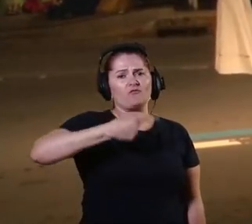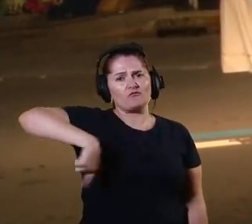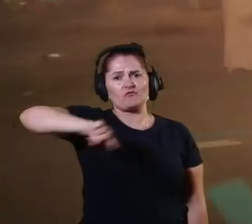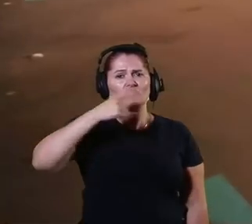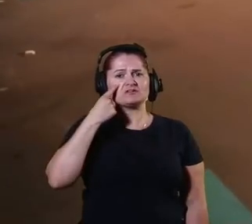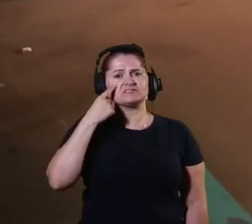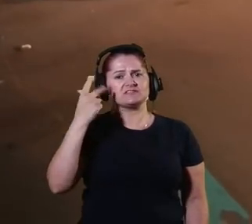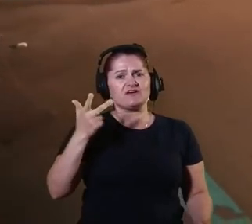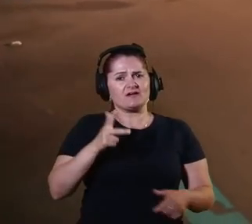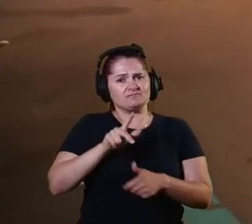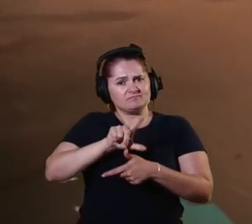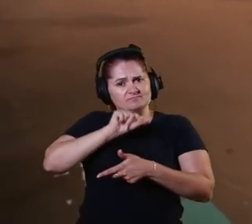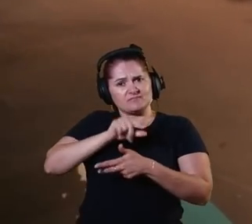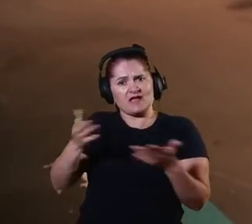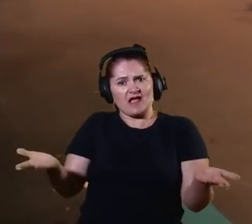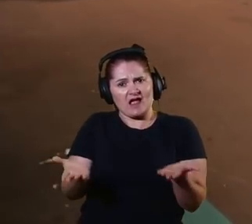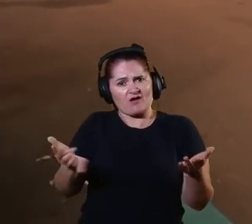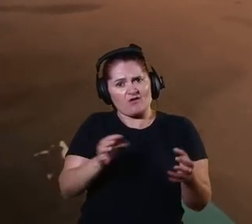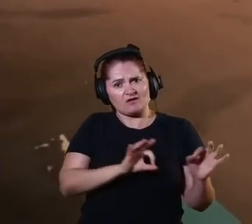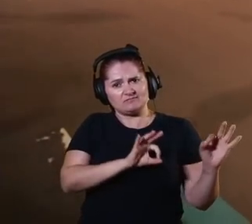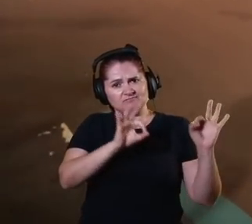by X-Play.